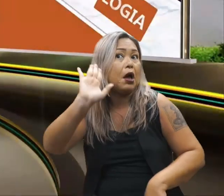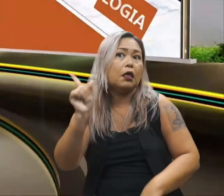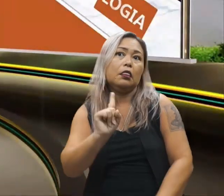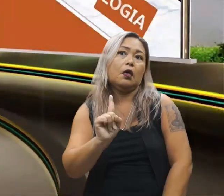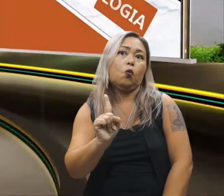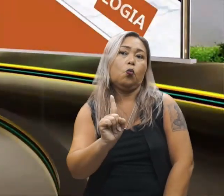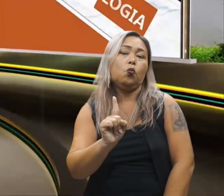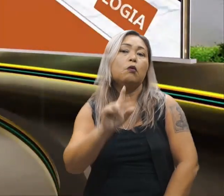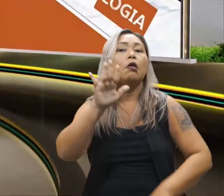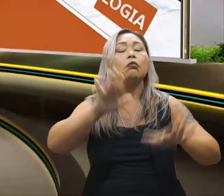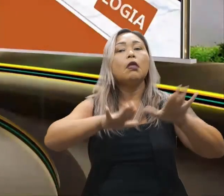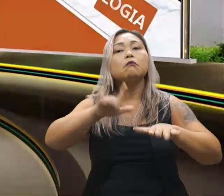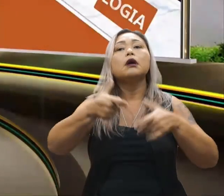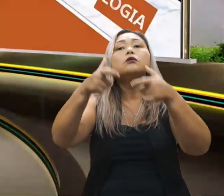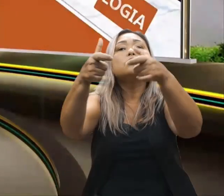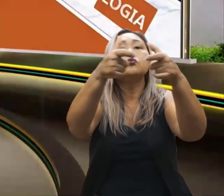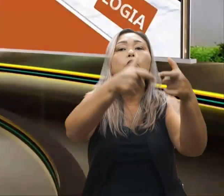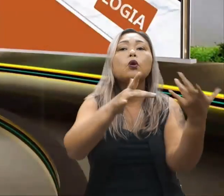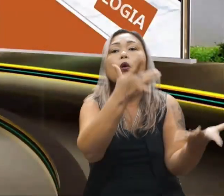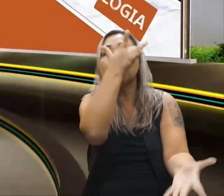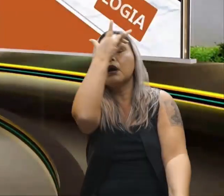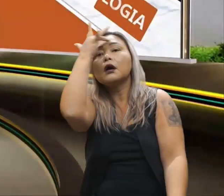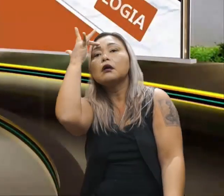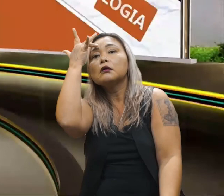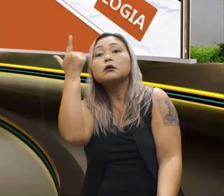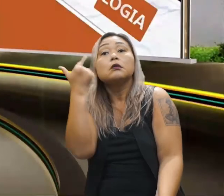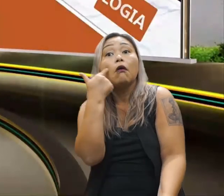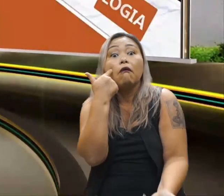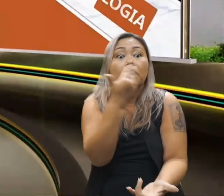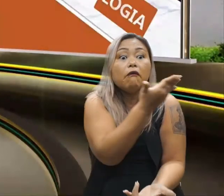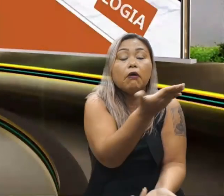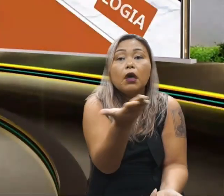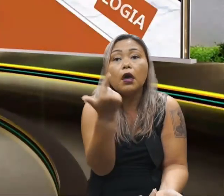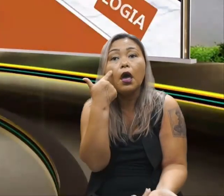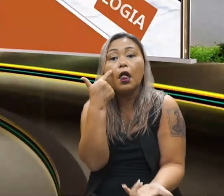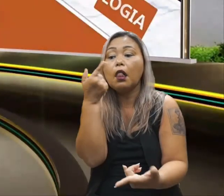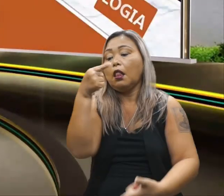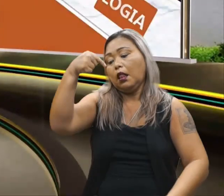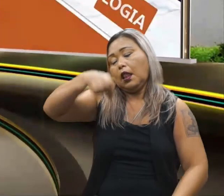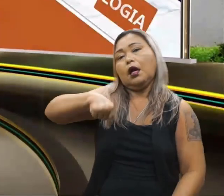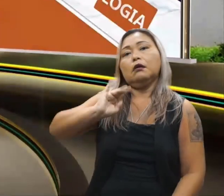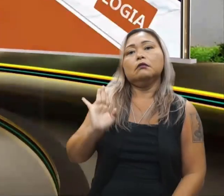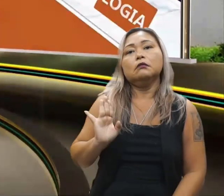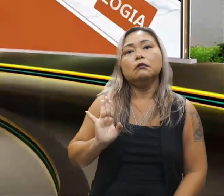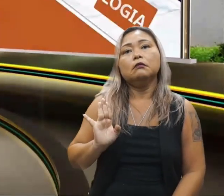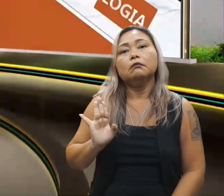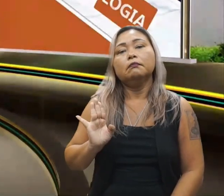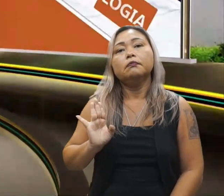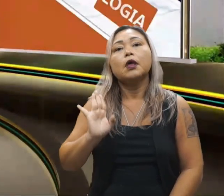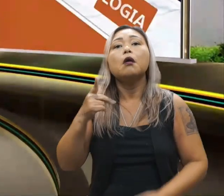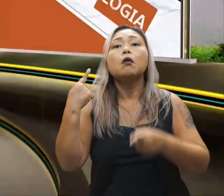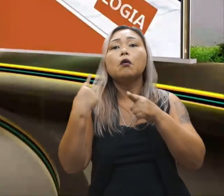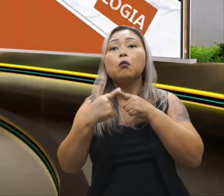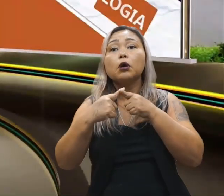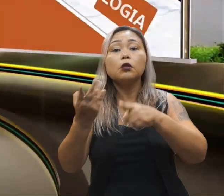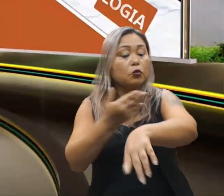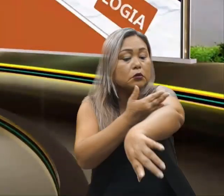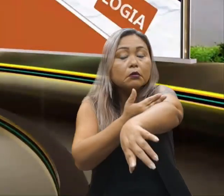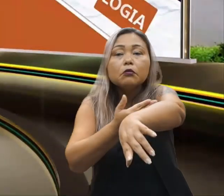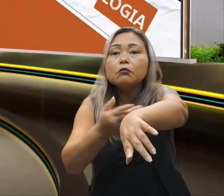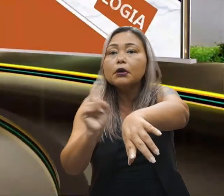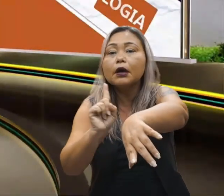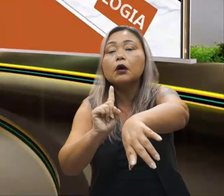Depende muito da região e como as pessoas veem a gente lá, né? Primeiro porque não somos brancos, aí já é